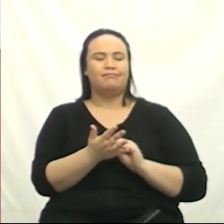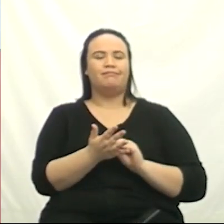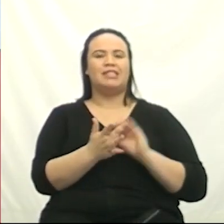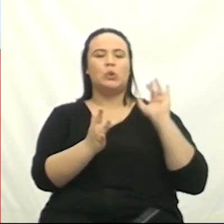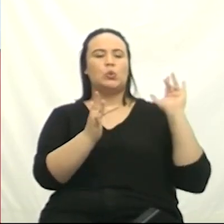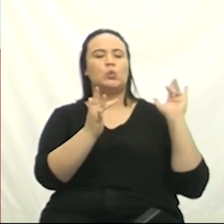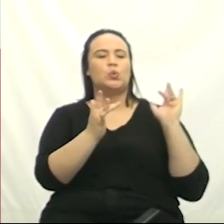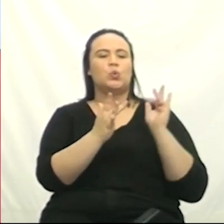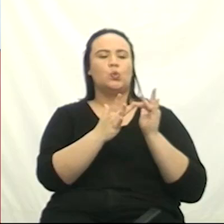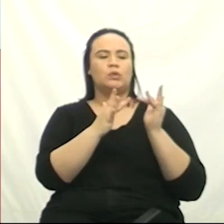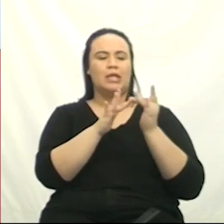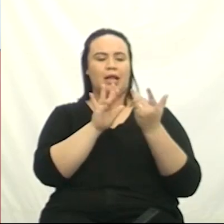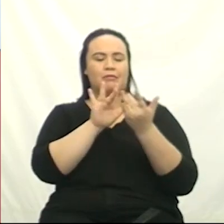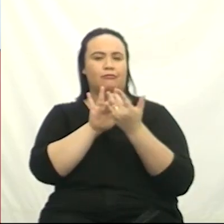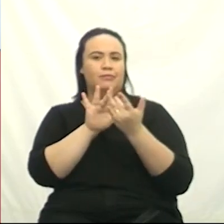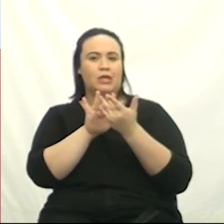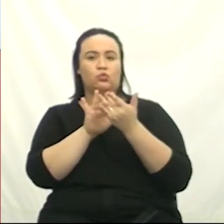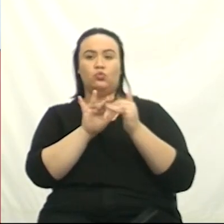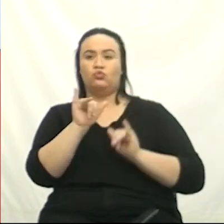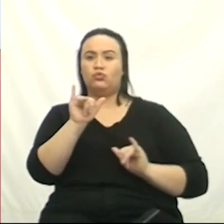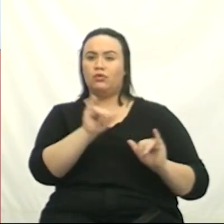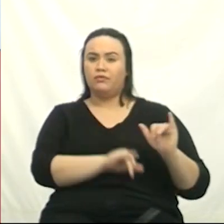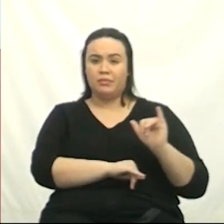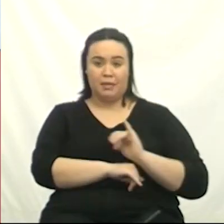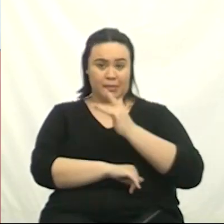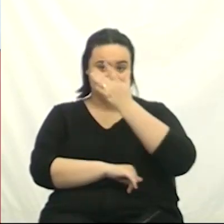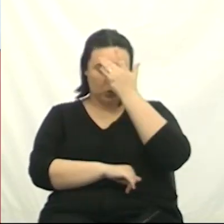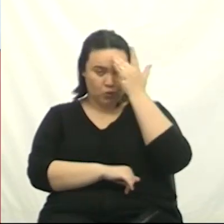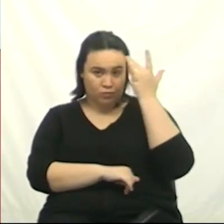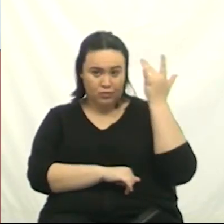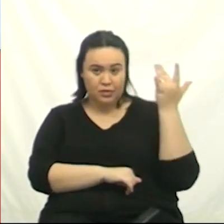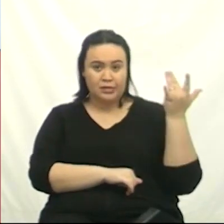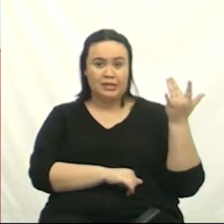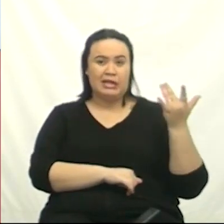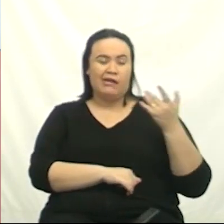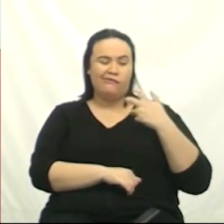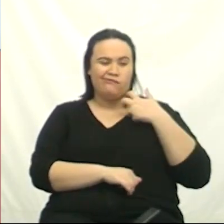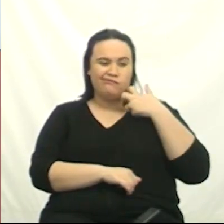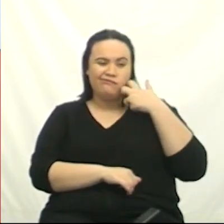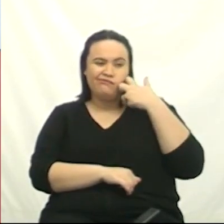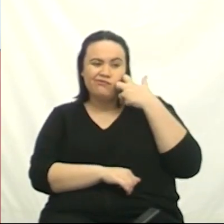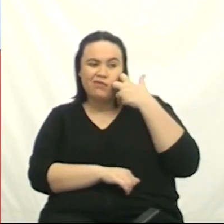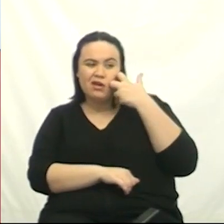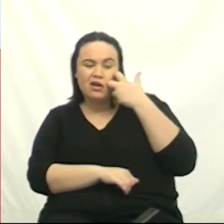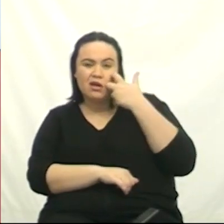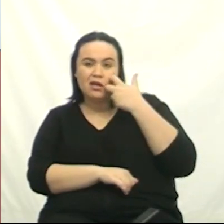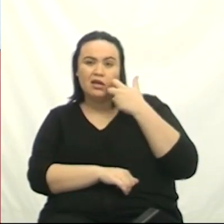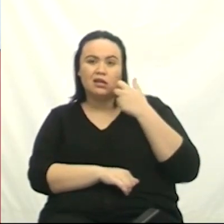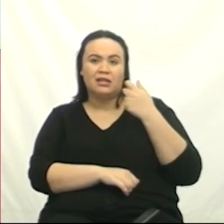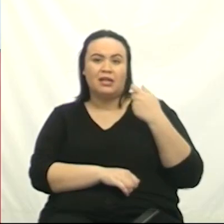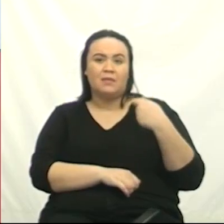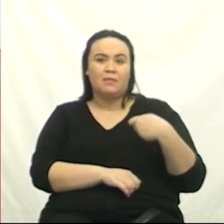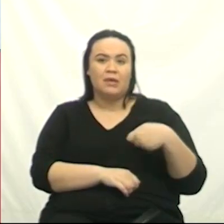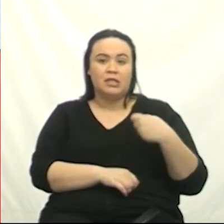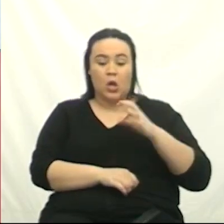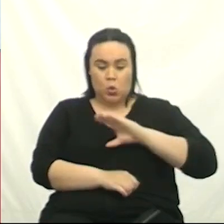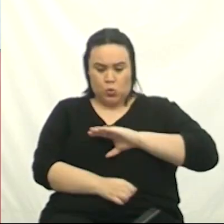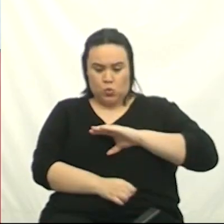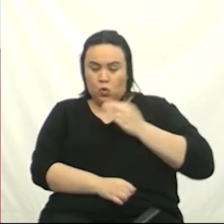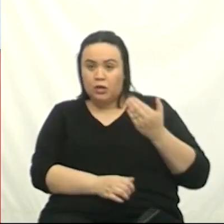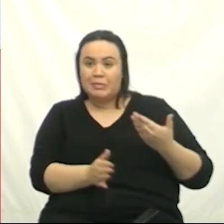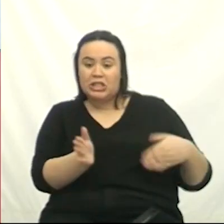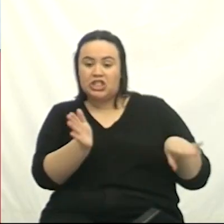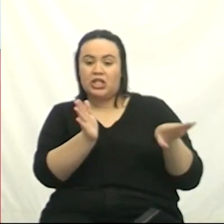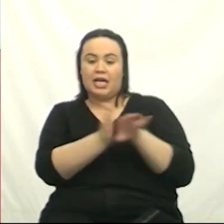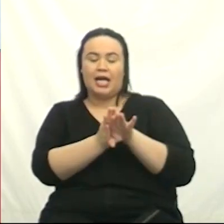é de fato um sofrimento que a pessoa passa e um constrangimento porque ela teve que tomar muita coragem para estar